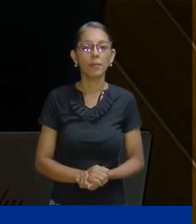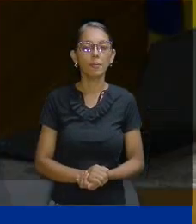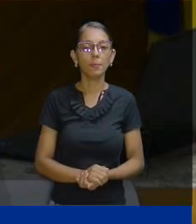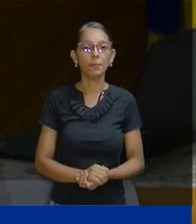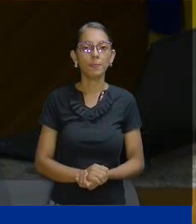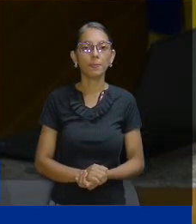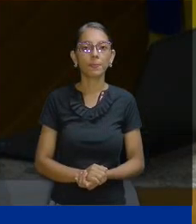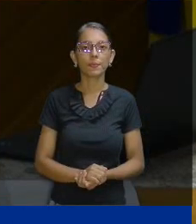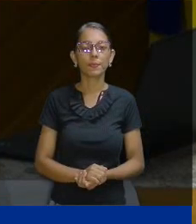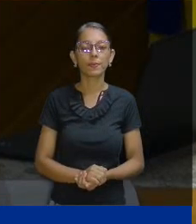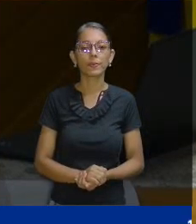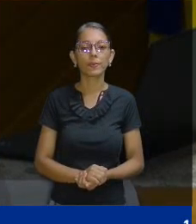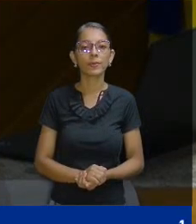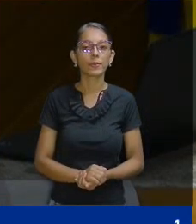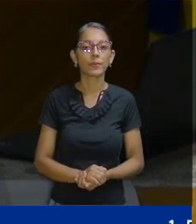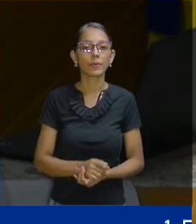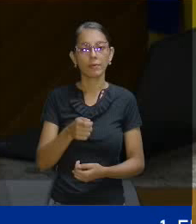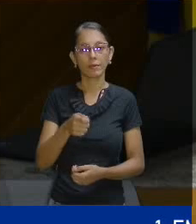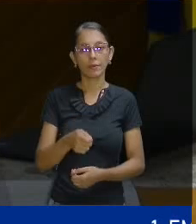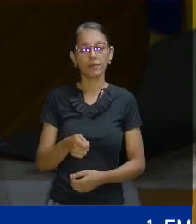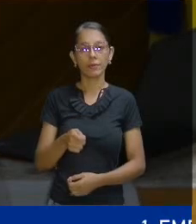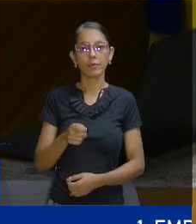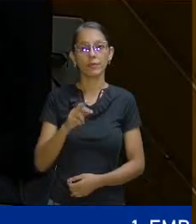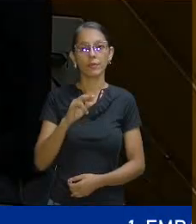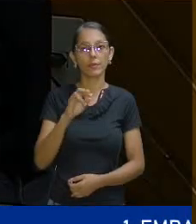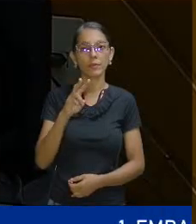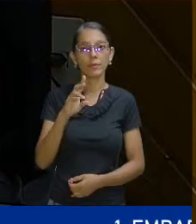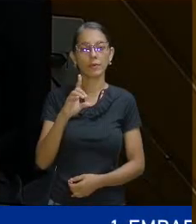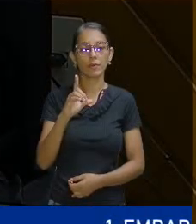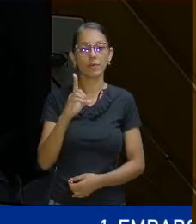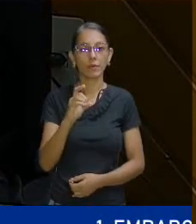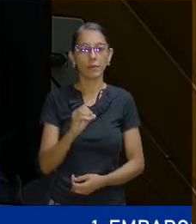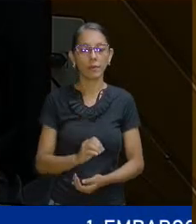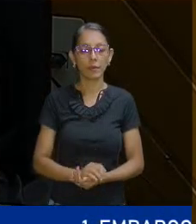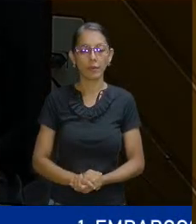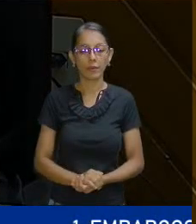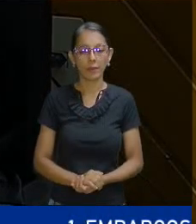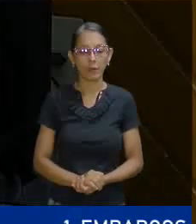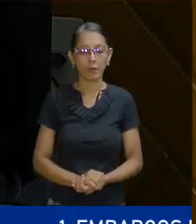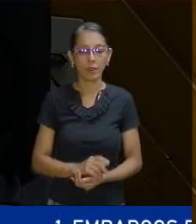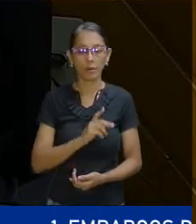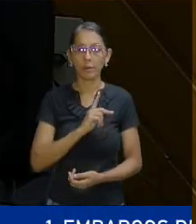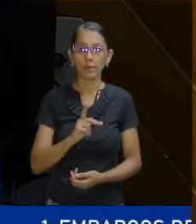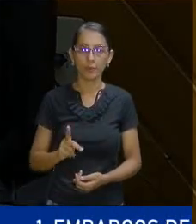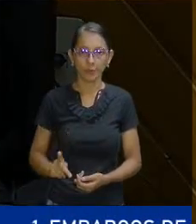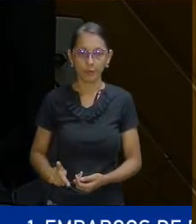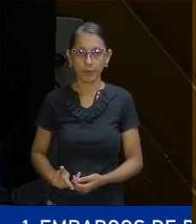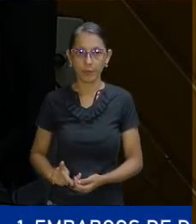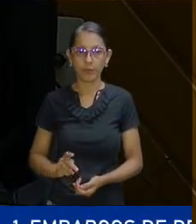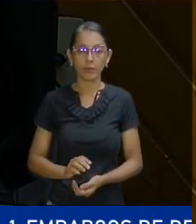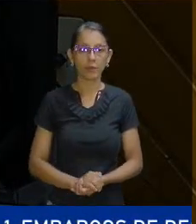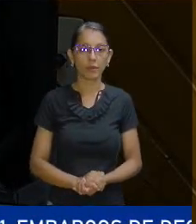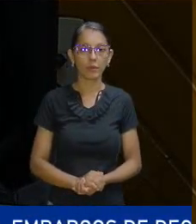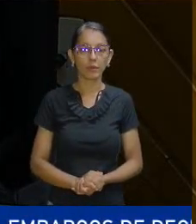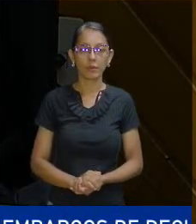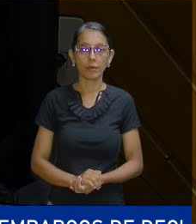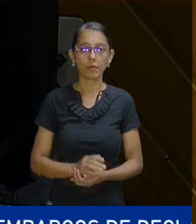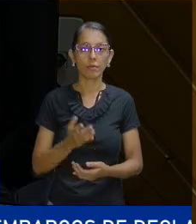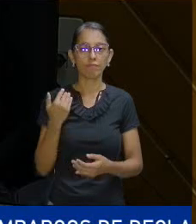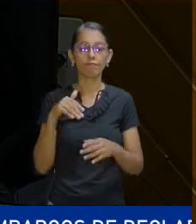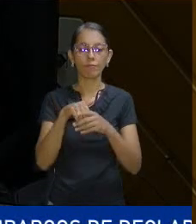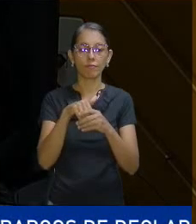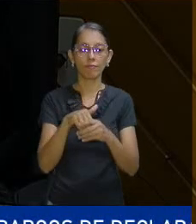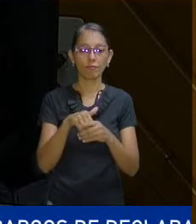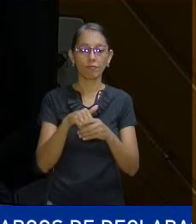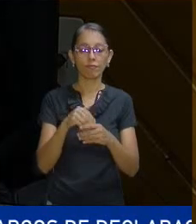relator. Juiz Rivaldo Valente. Senhor presidente, até para seguir a Valente. coerência do meu voto anterior,